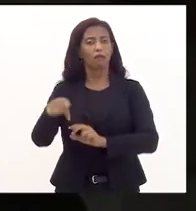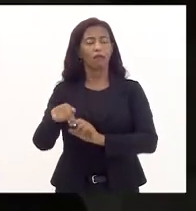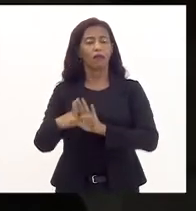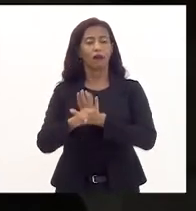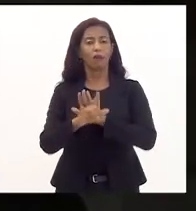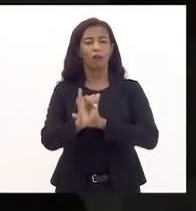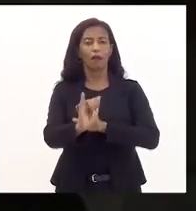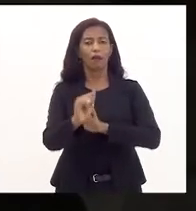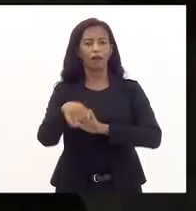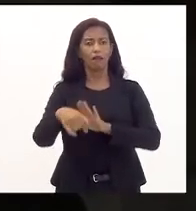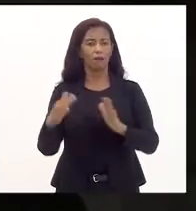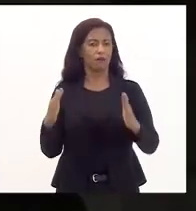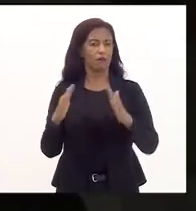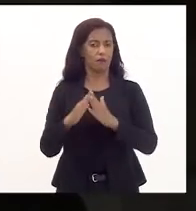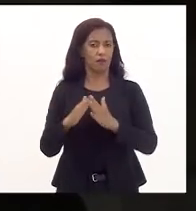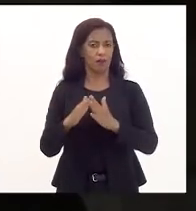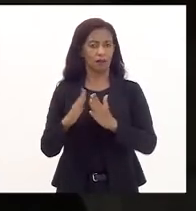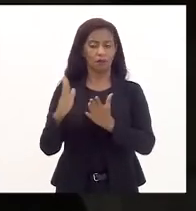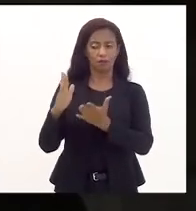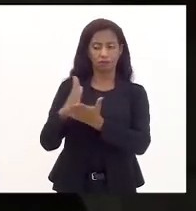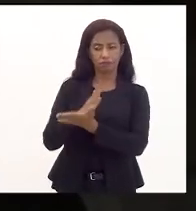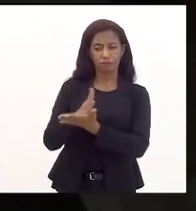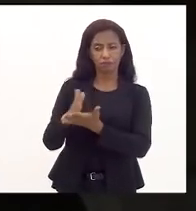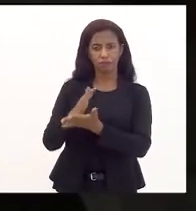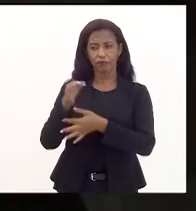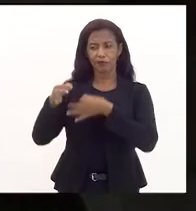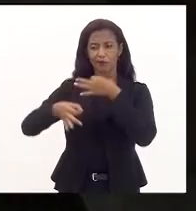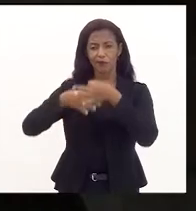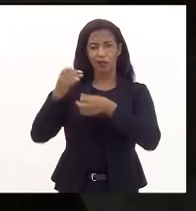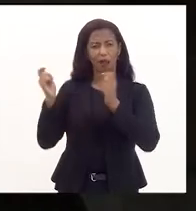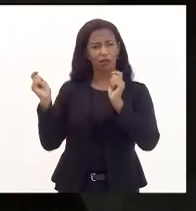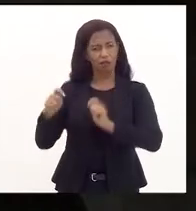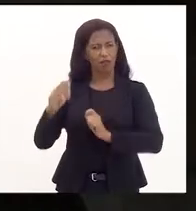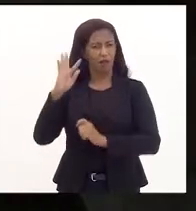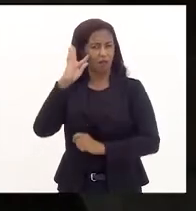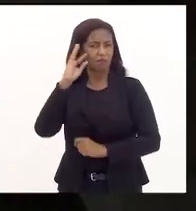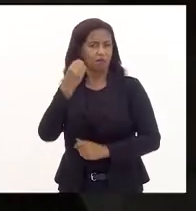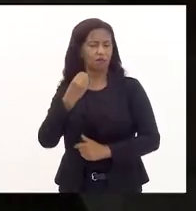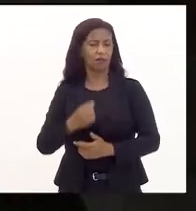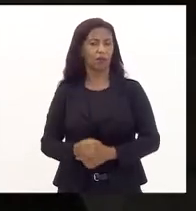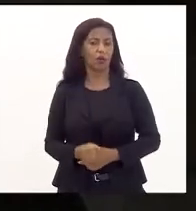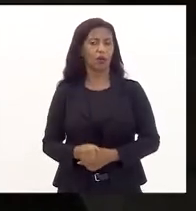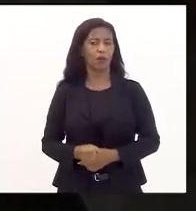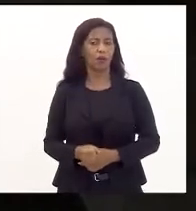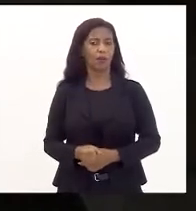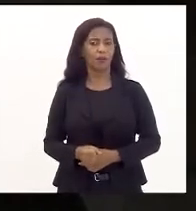nessa casa. Algumas questões podem ser feitas. Um,